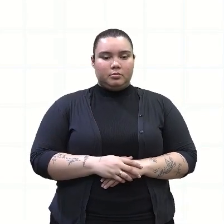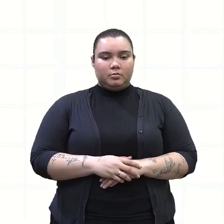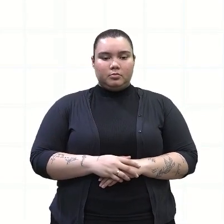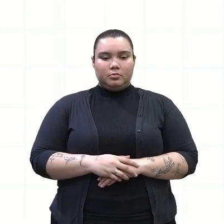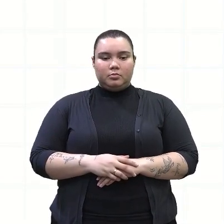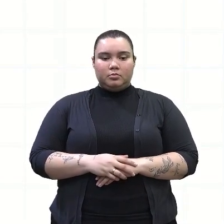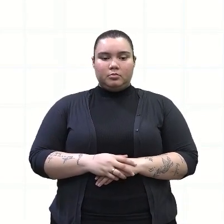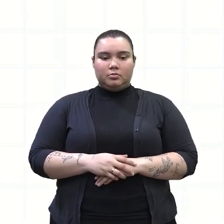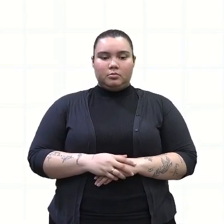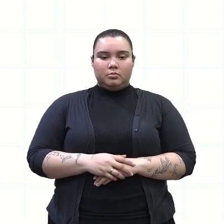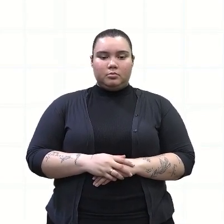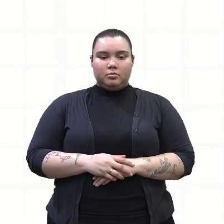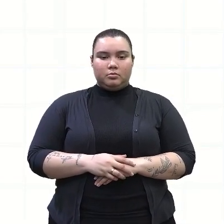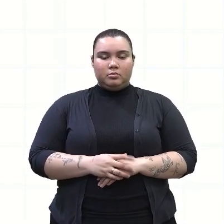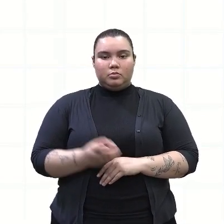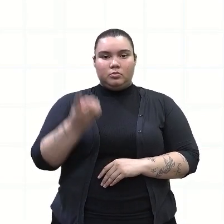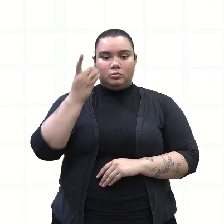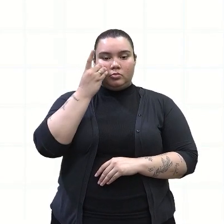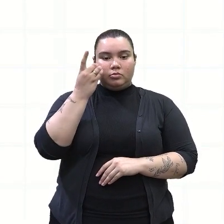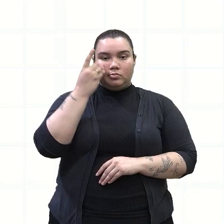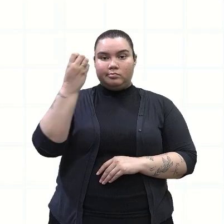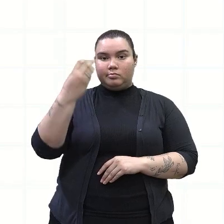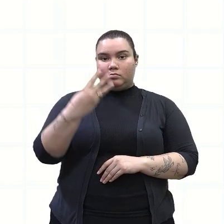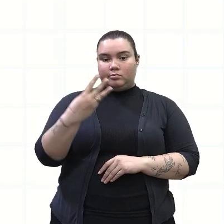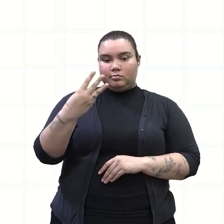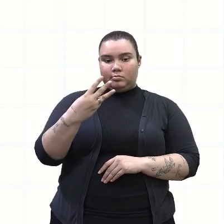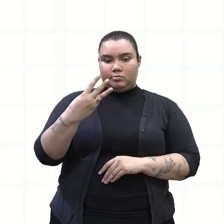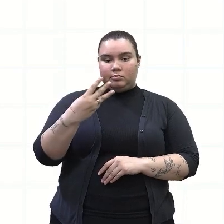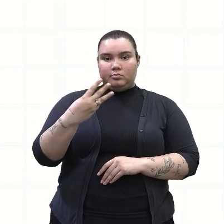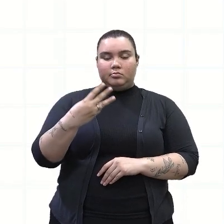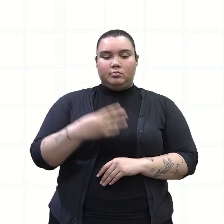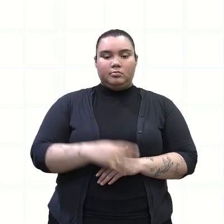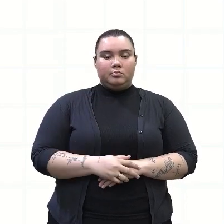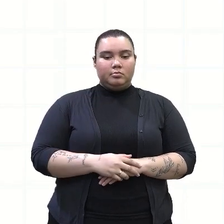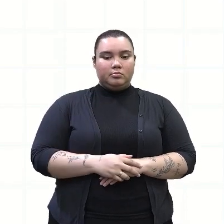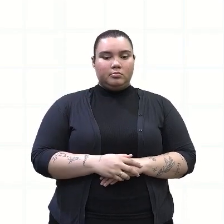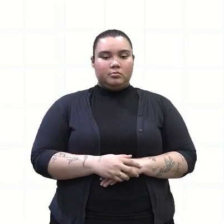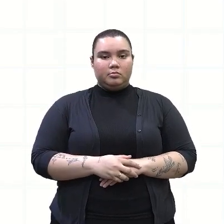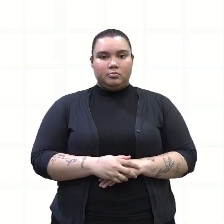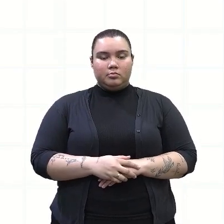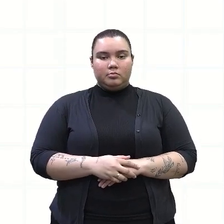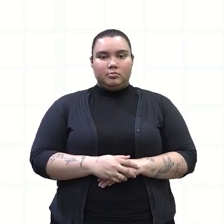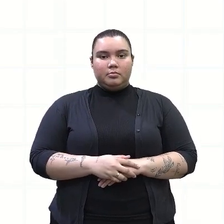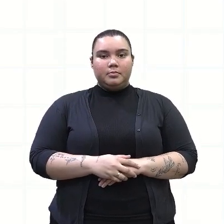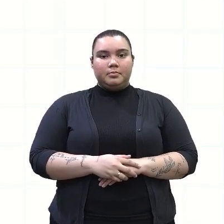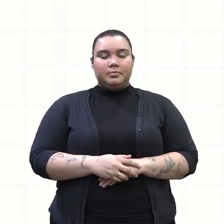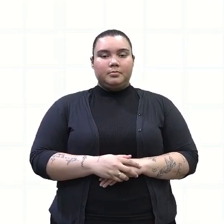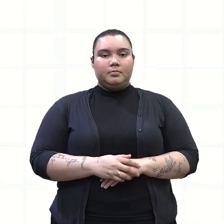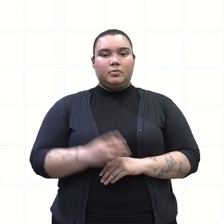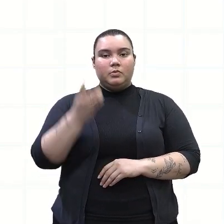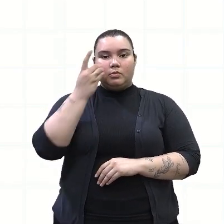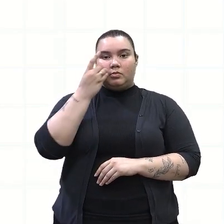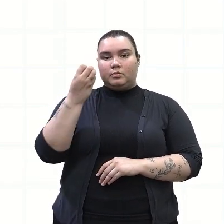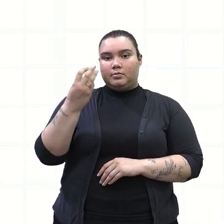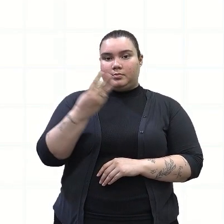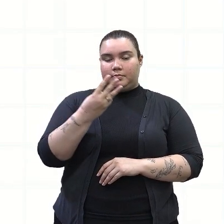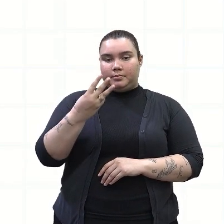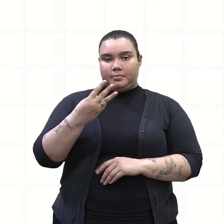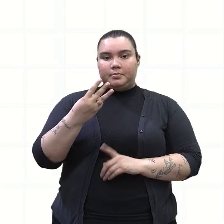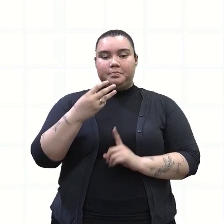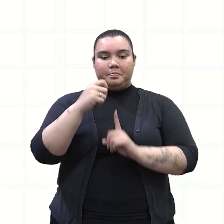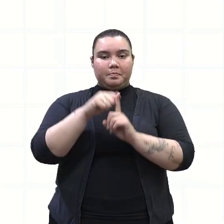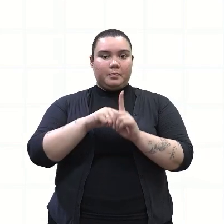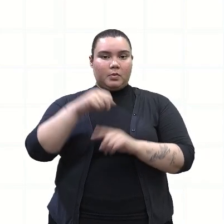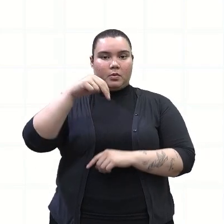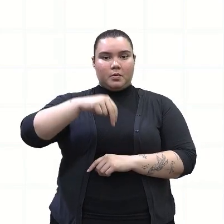On 3rd, no dia 3, não é? 2016, certo? Então, essa medição foi feita aqui